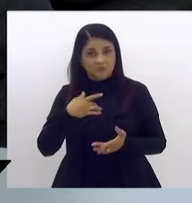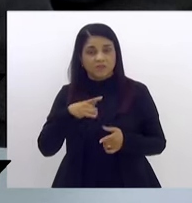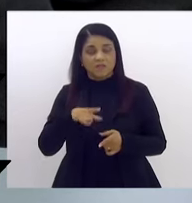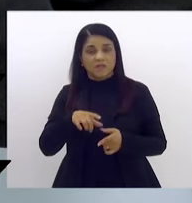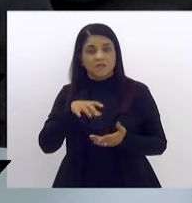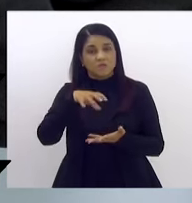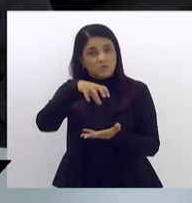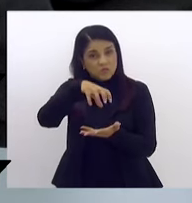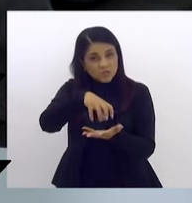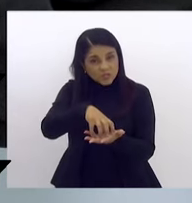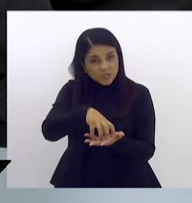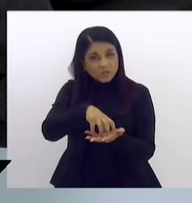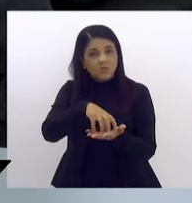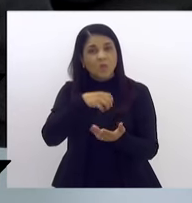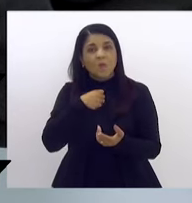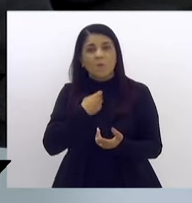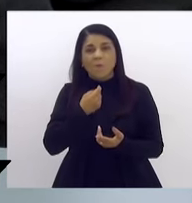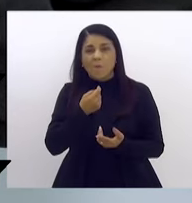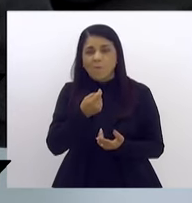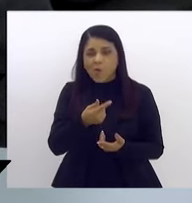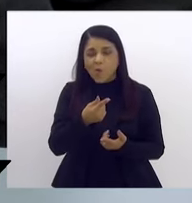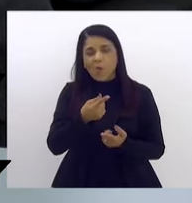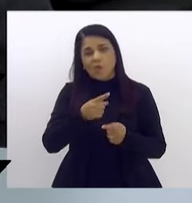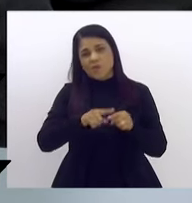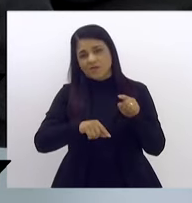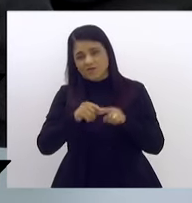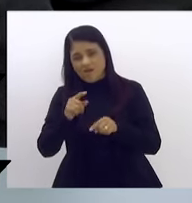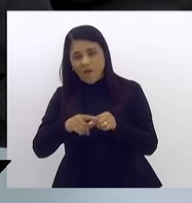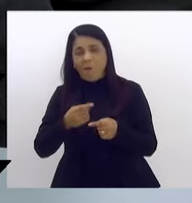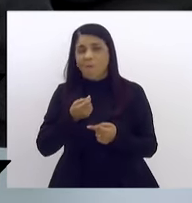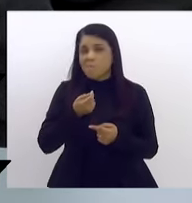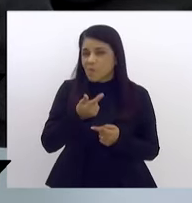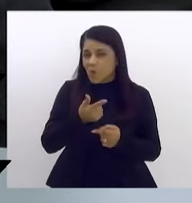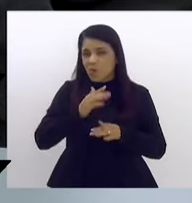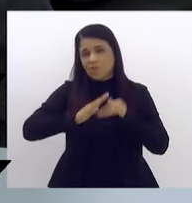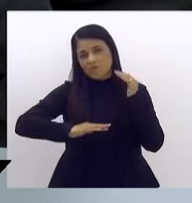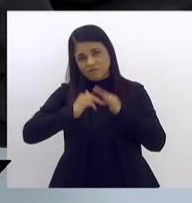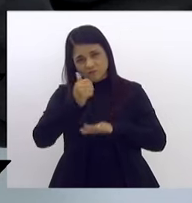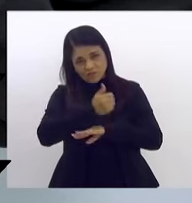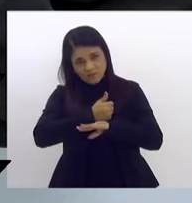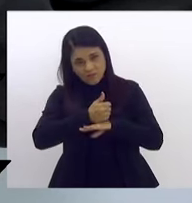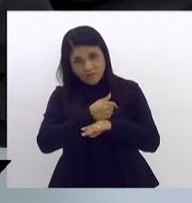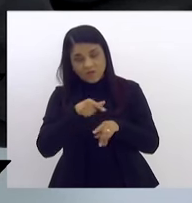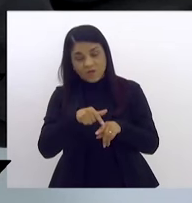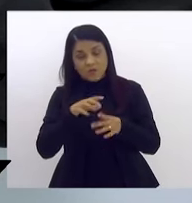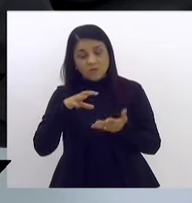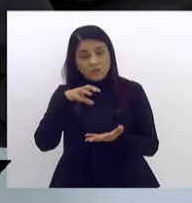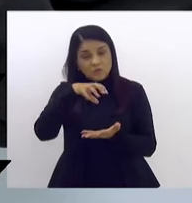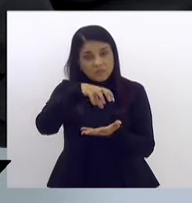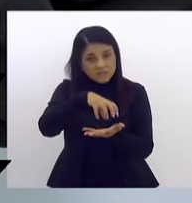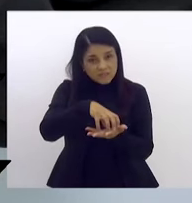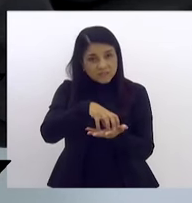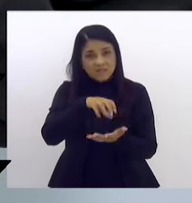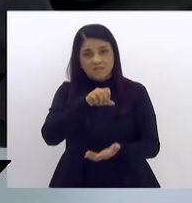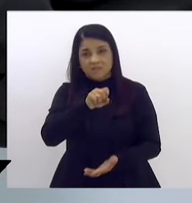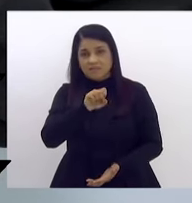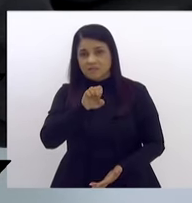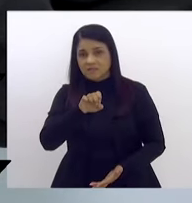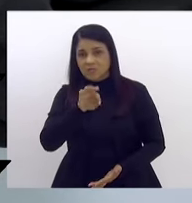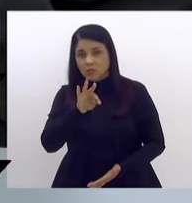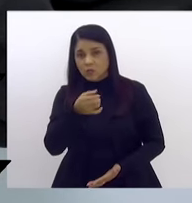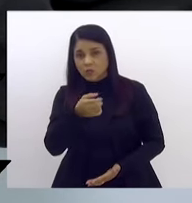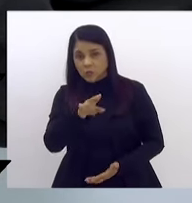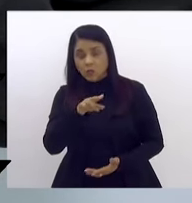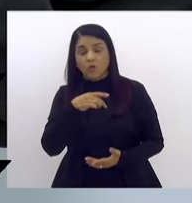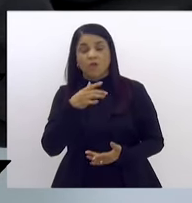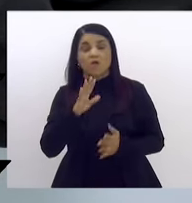pouco forte pouco aparelhado pouco equipado com poucos profissionais que é um setor voltado eh a saúde e